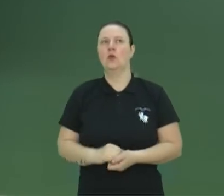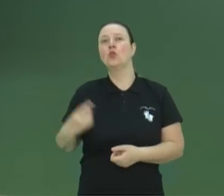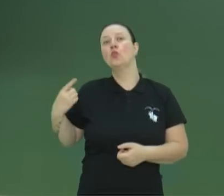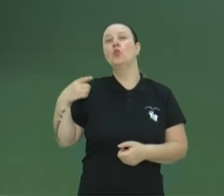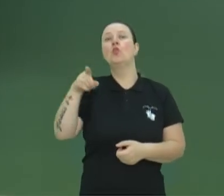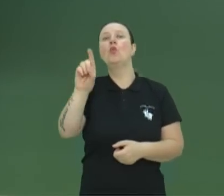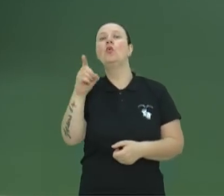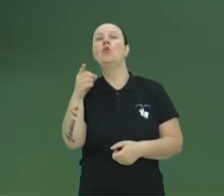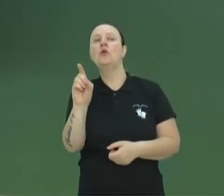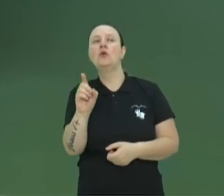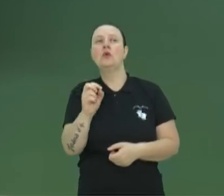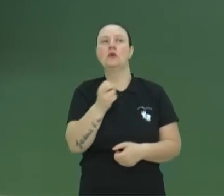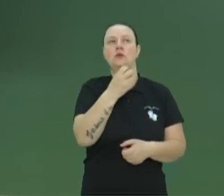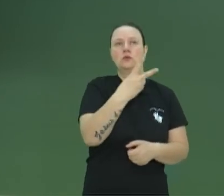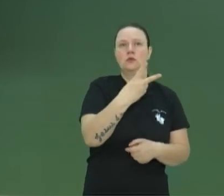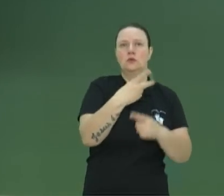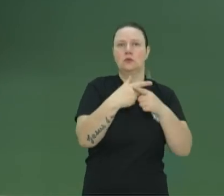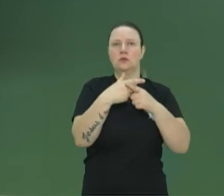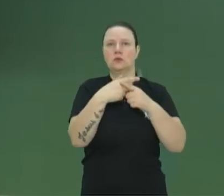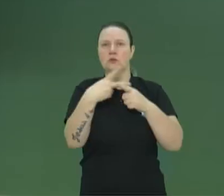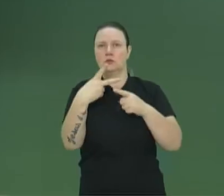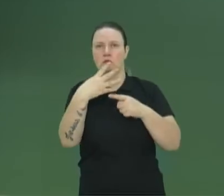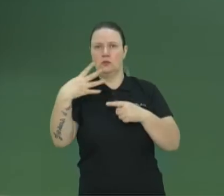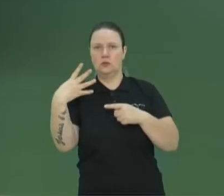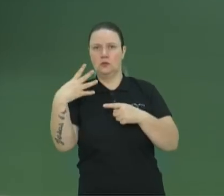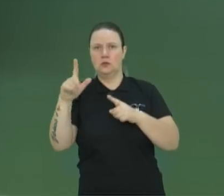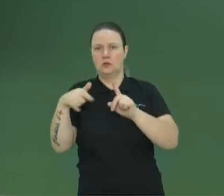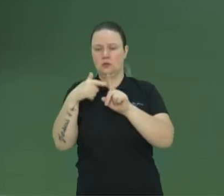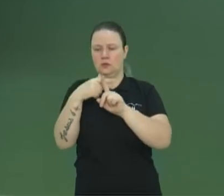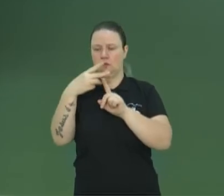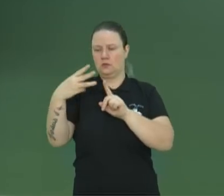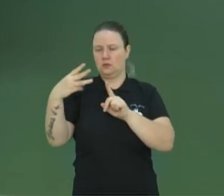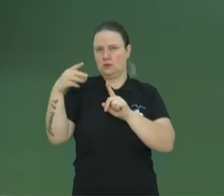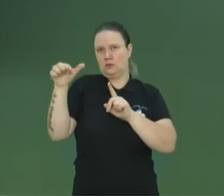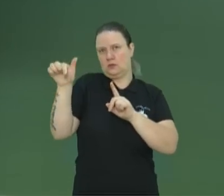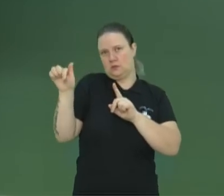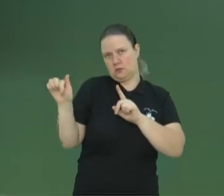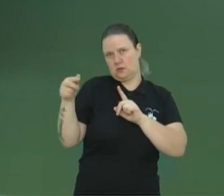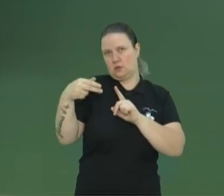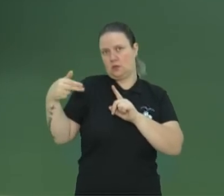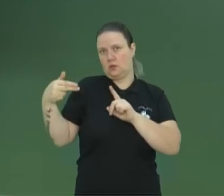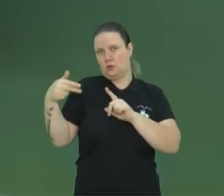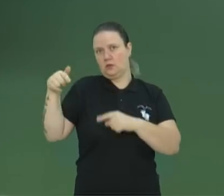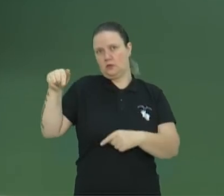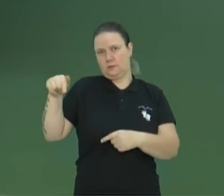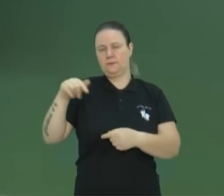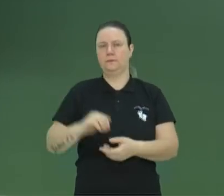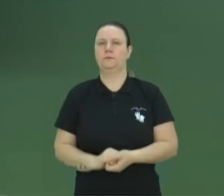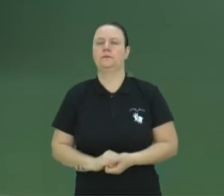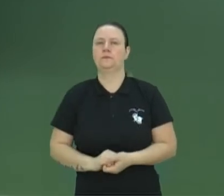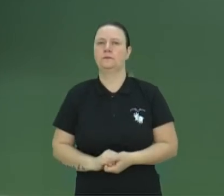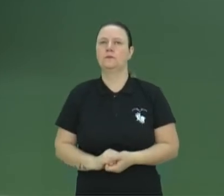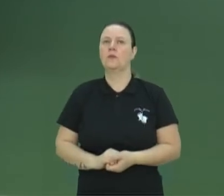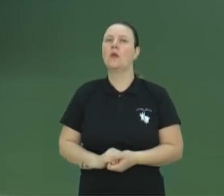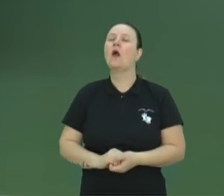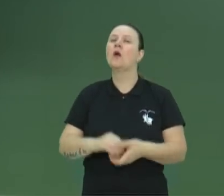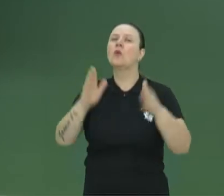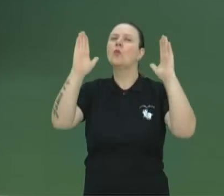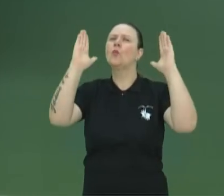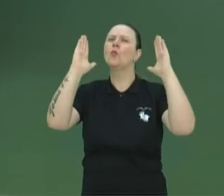matriz, 2 vezes 2, 4, mais 3, 7. E acabei de montar a minha nova matriz, minha matriz resultante,